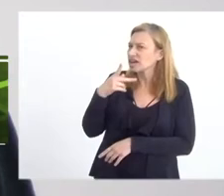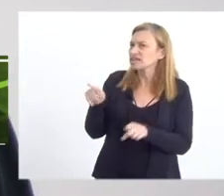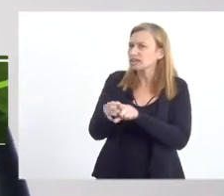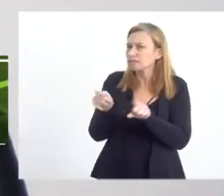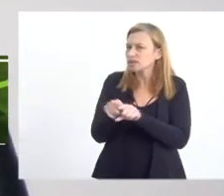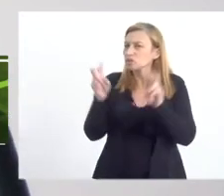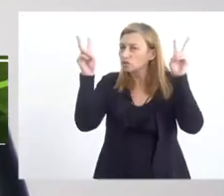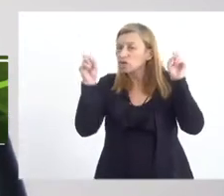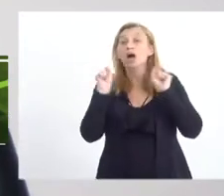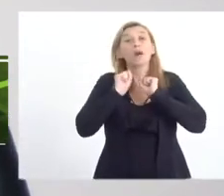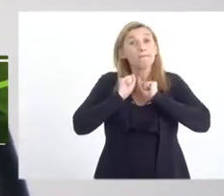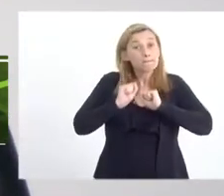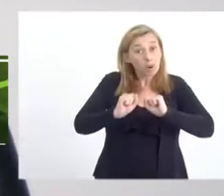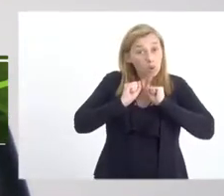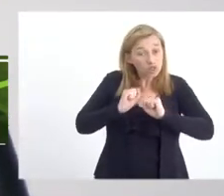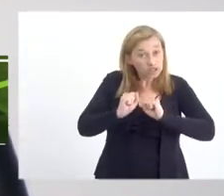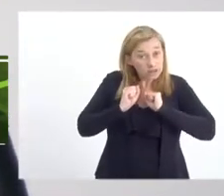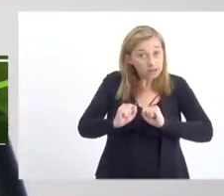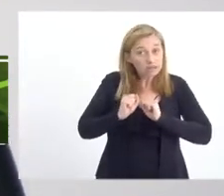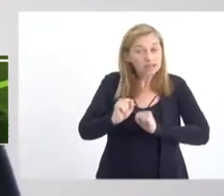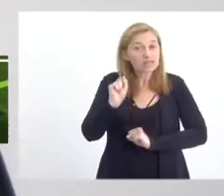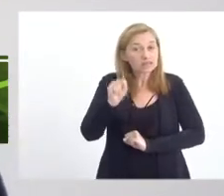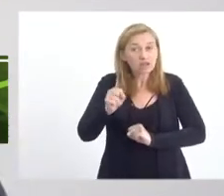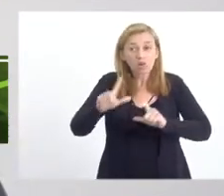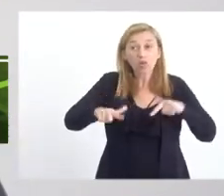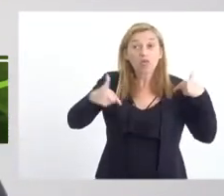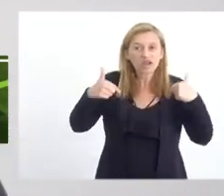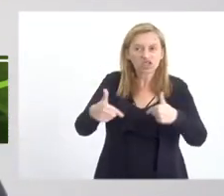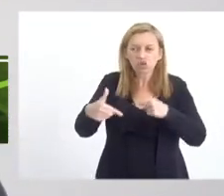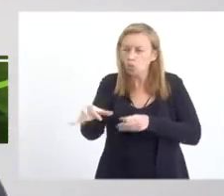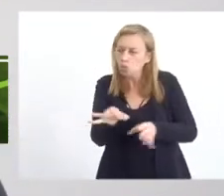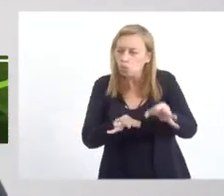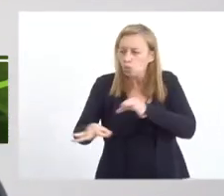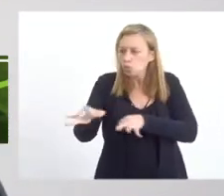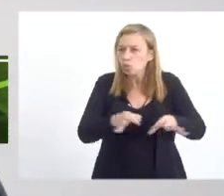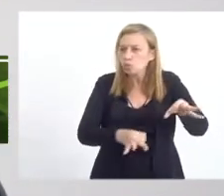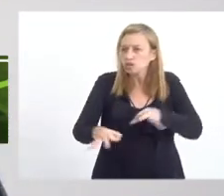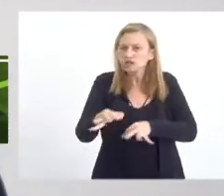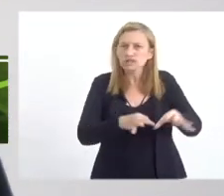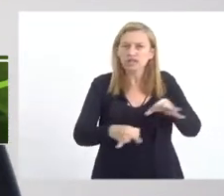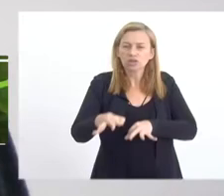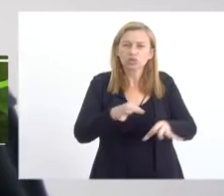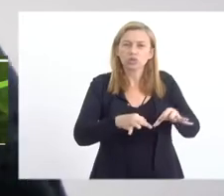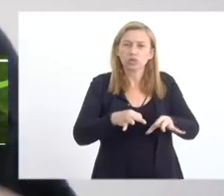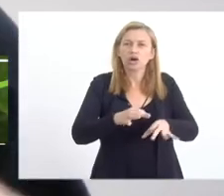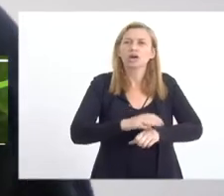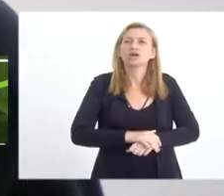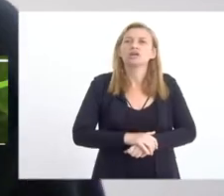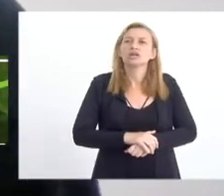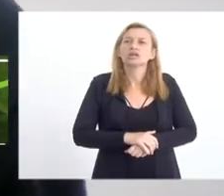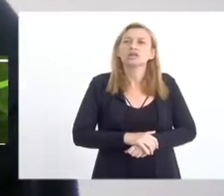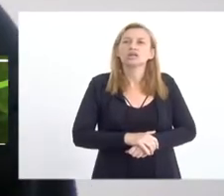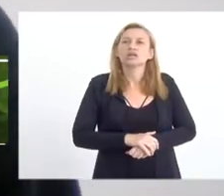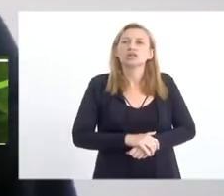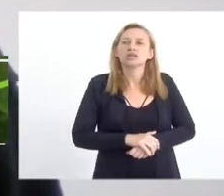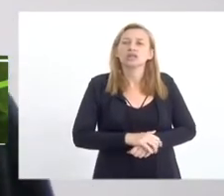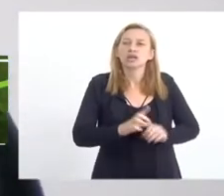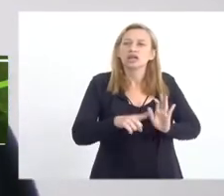disso, pode e deve atuar como organizador, né? E